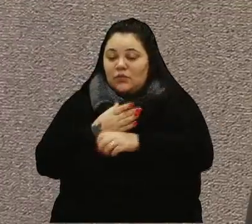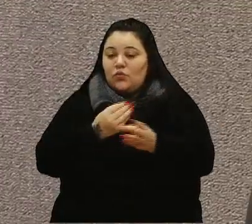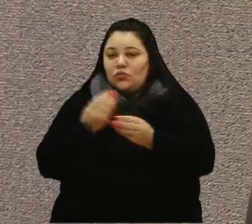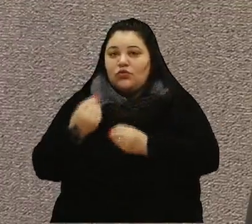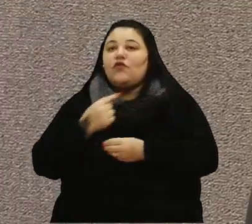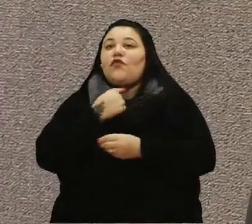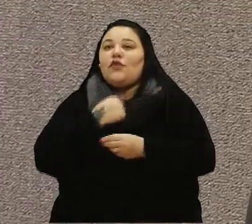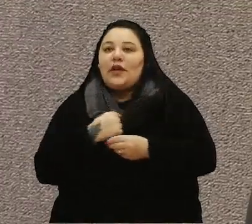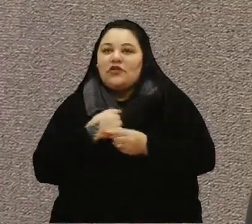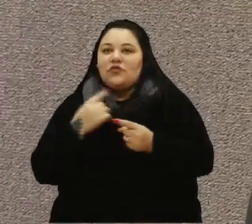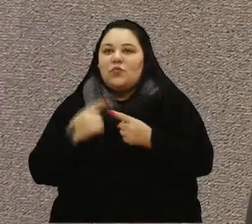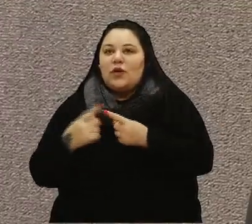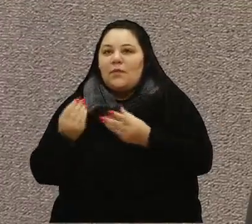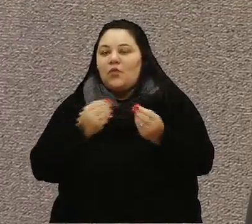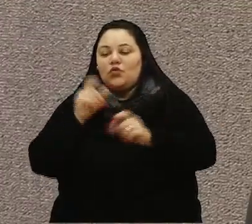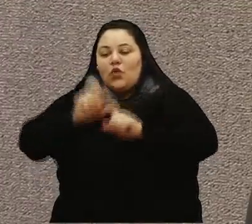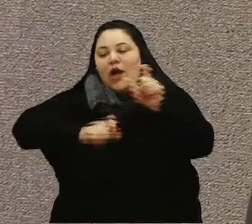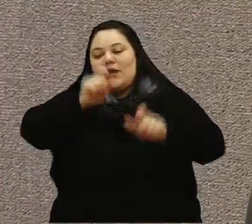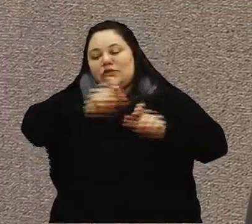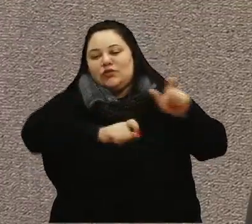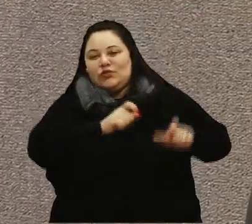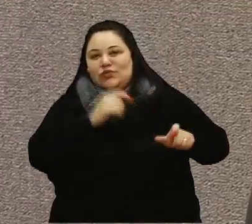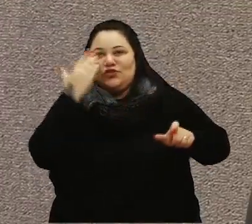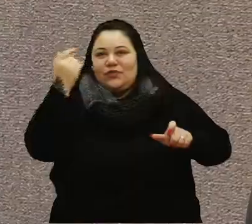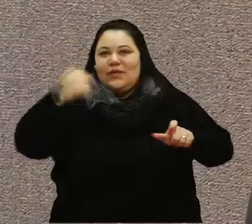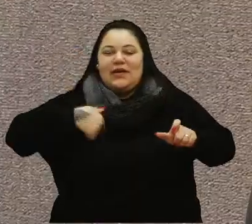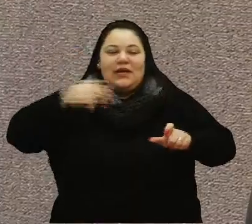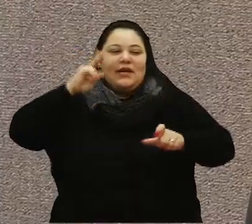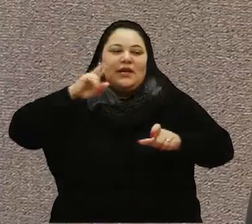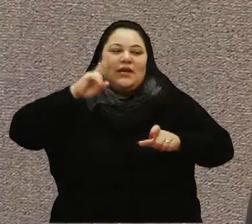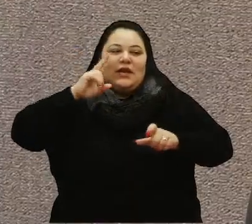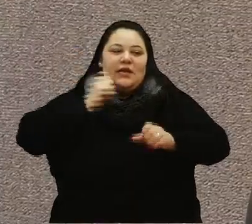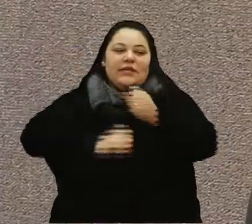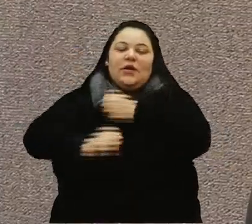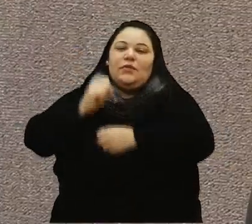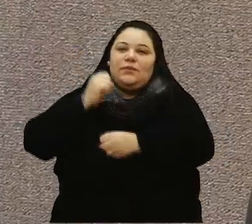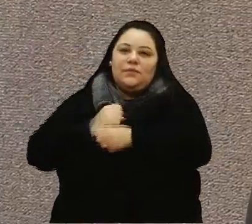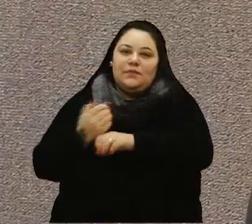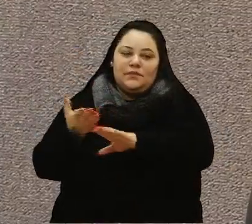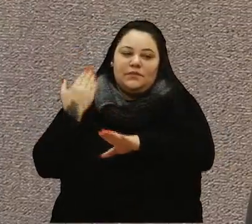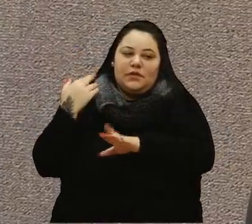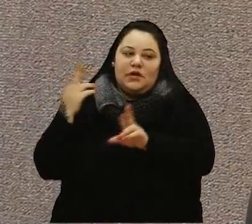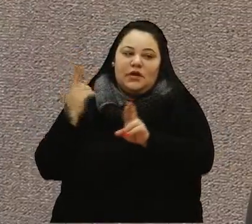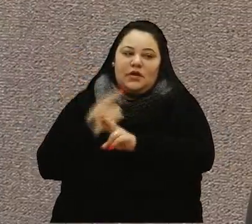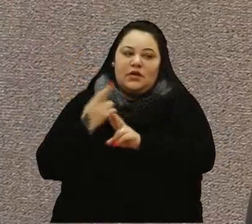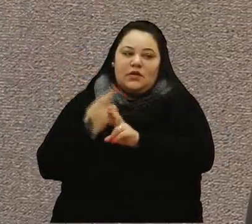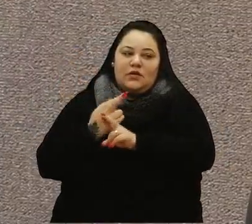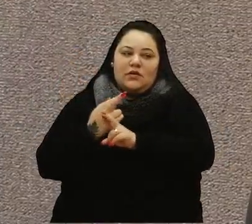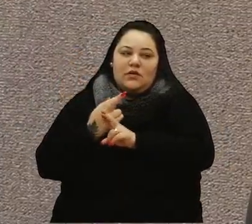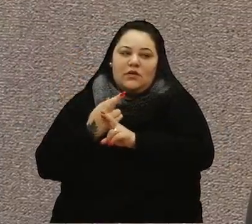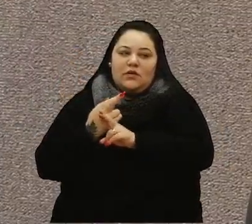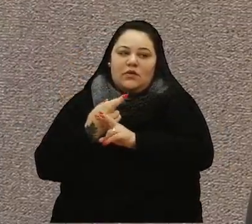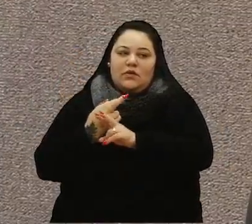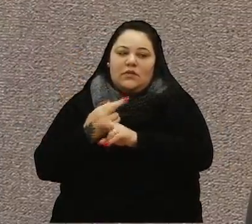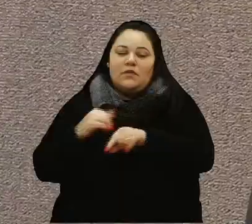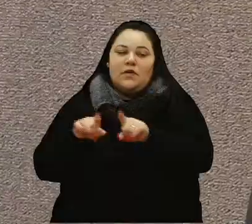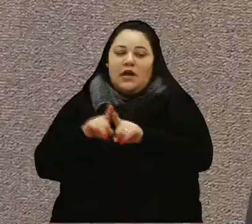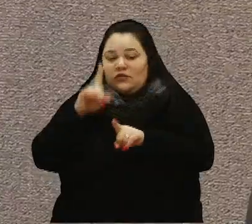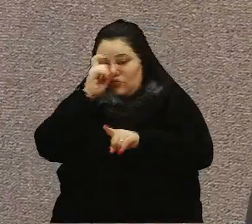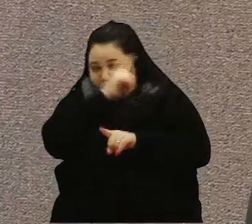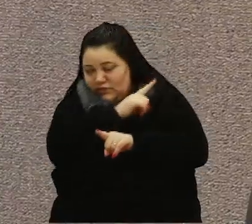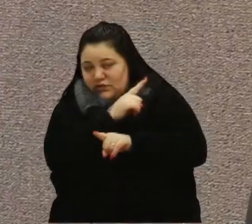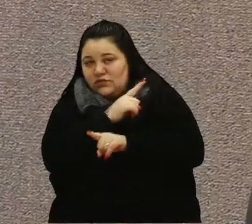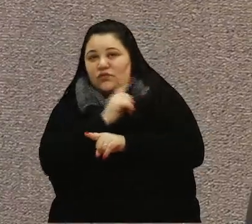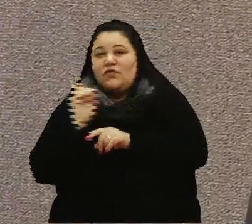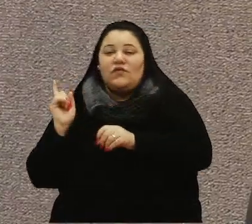porque muitas pautas foram chegando a mim. Eu me lembro muito ano passado, em relação a isso. A empregabilidade, por exemplo. A dificuldade de